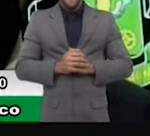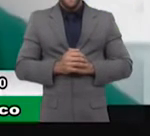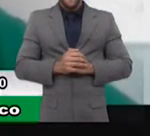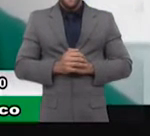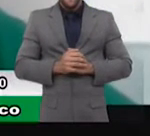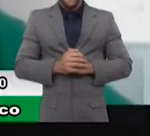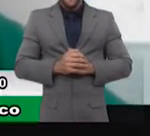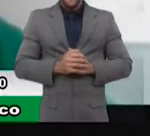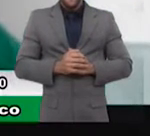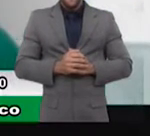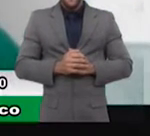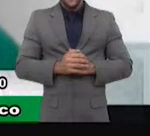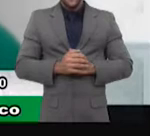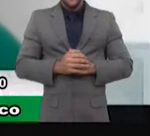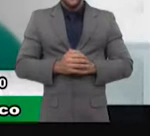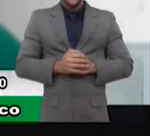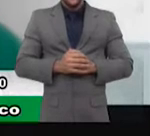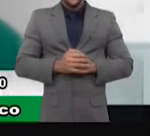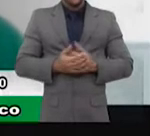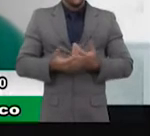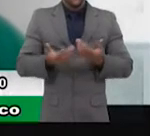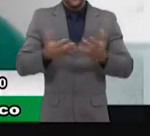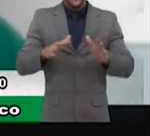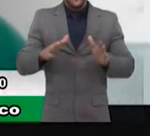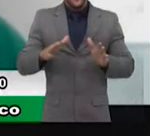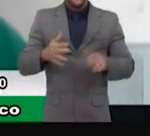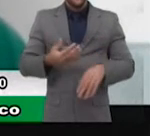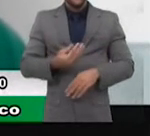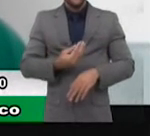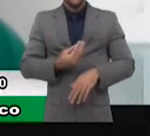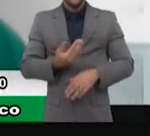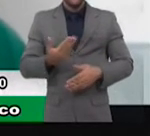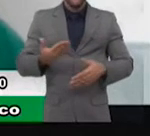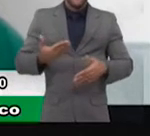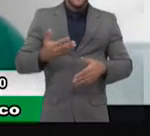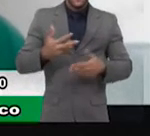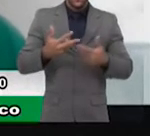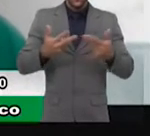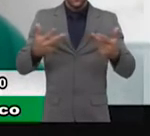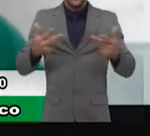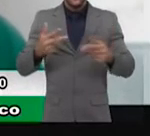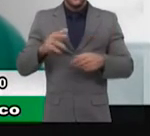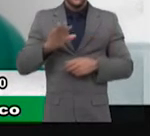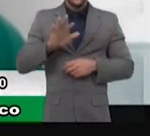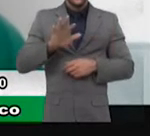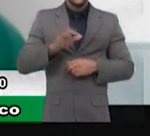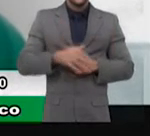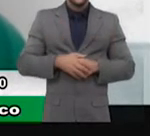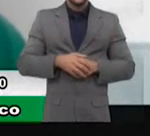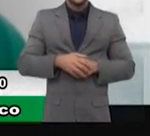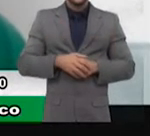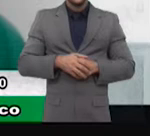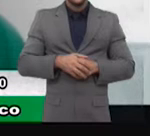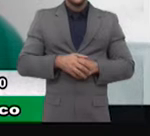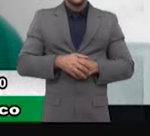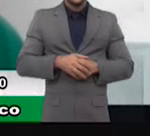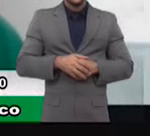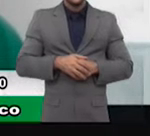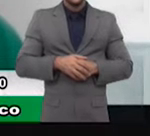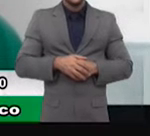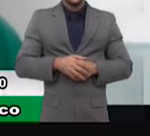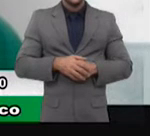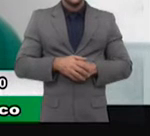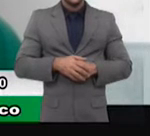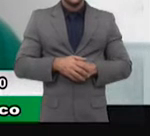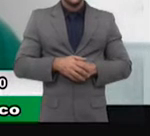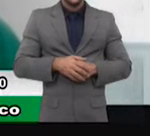eu não gostaria de ter passado por isso, mas um soldado, um bom soldado, ele